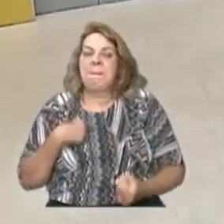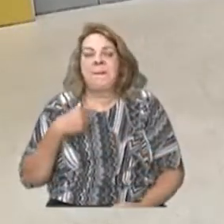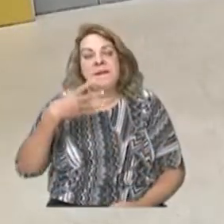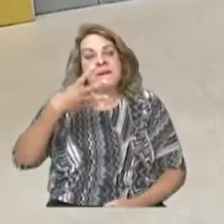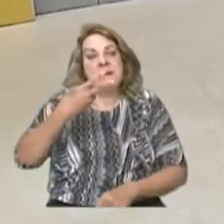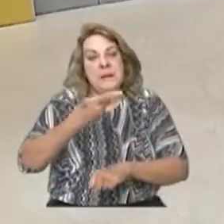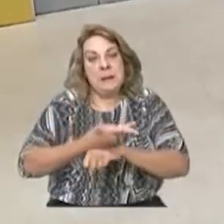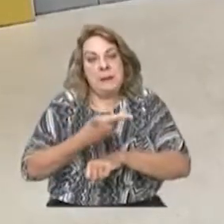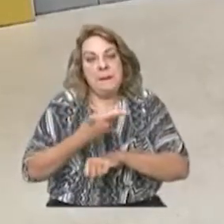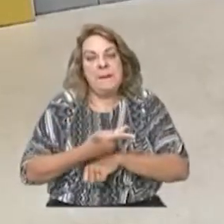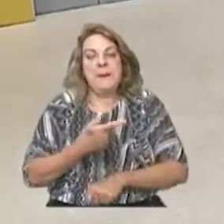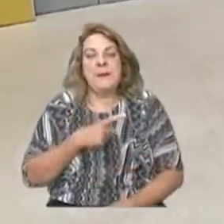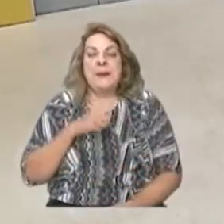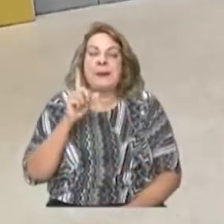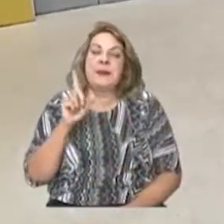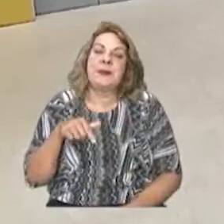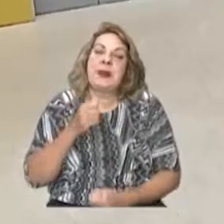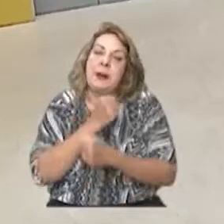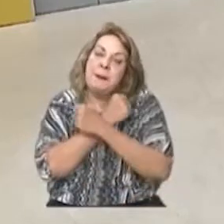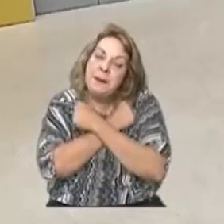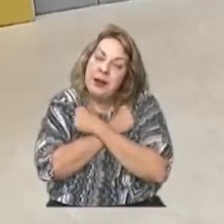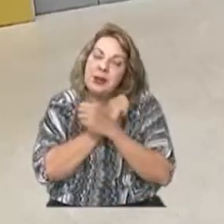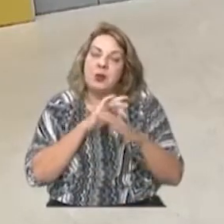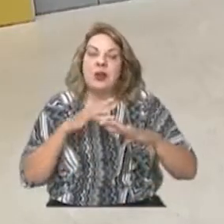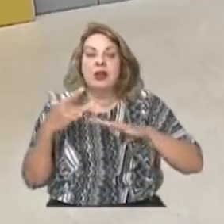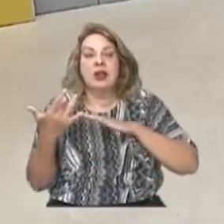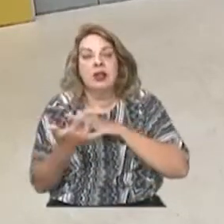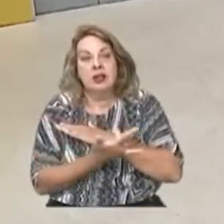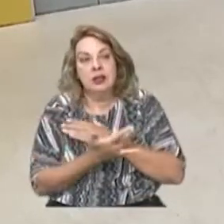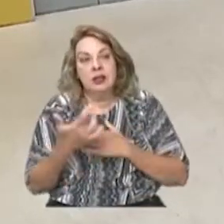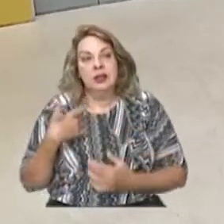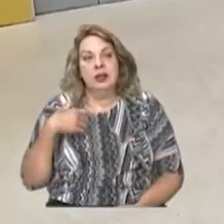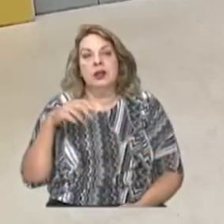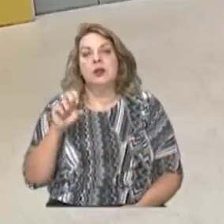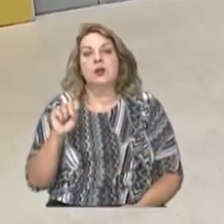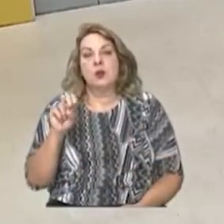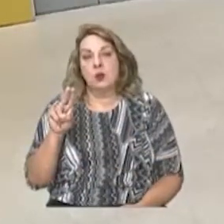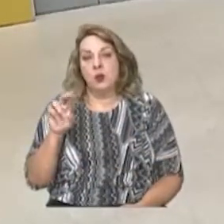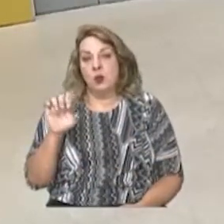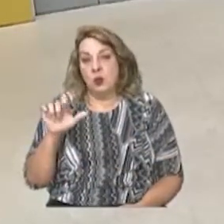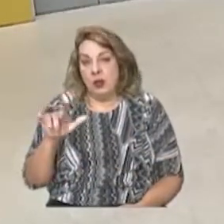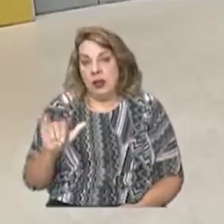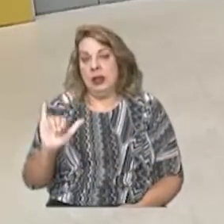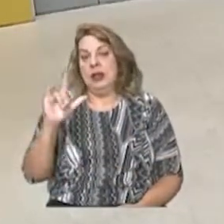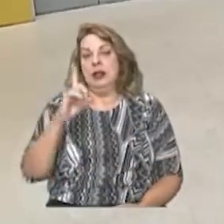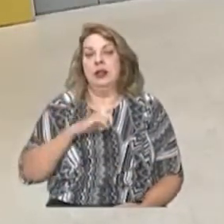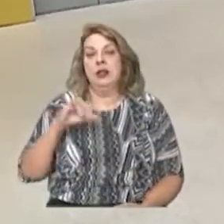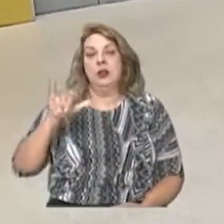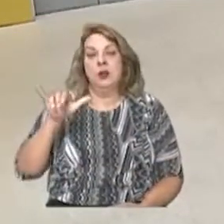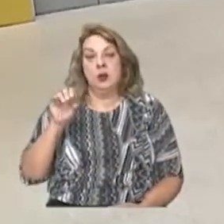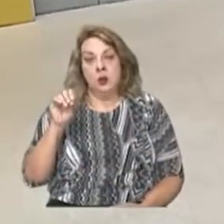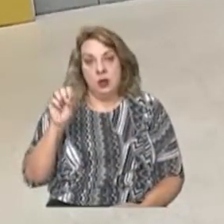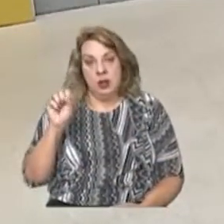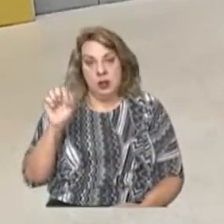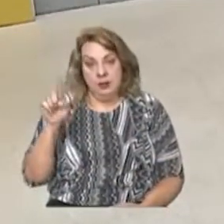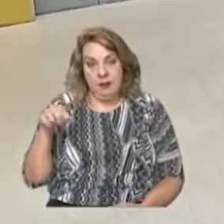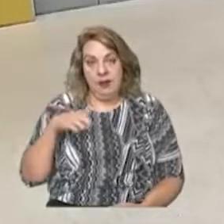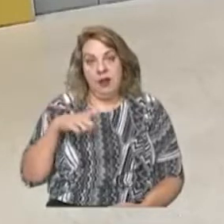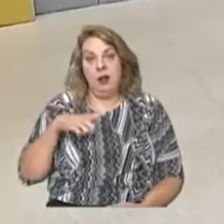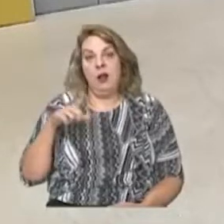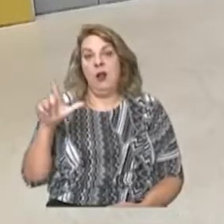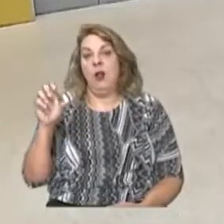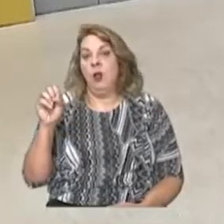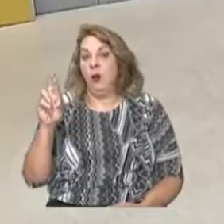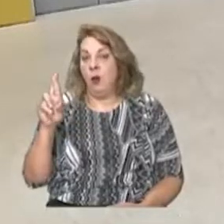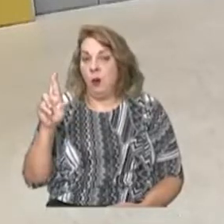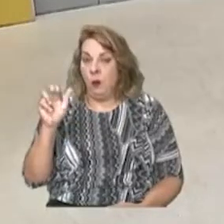nas redes sociais. A Sueli, a Evelyn Laranjeiras, a Josefa Lidiane lá de Pinhão, a Vânia Lohane mandando